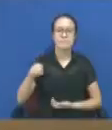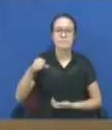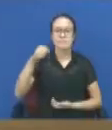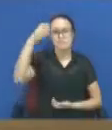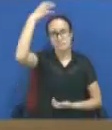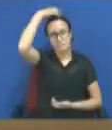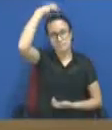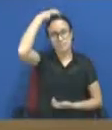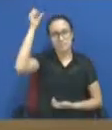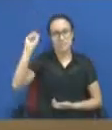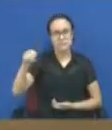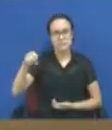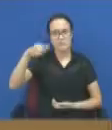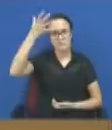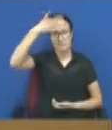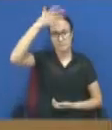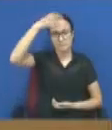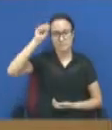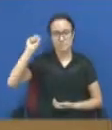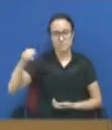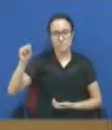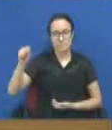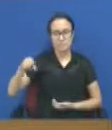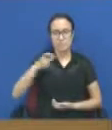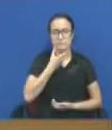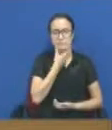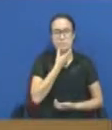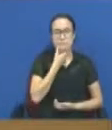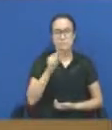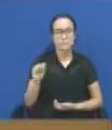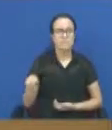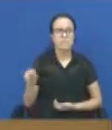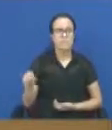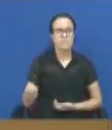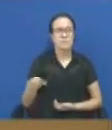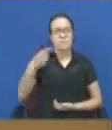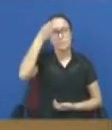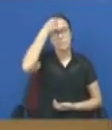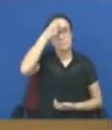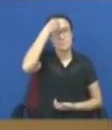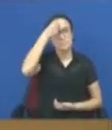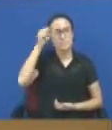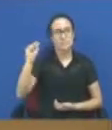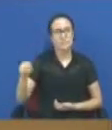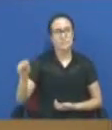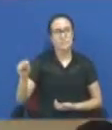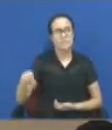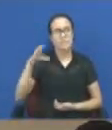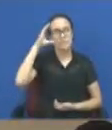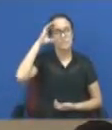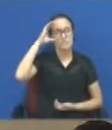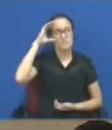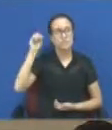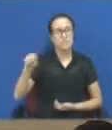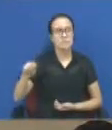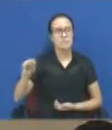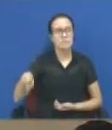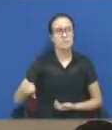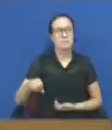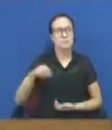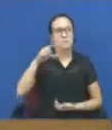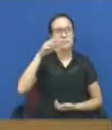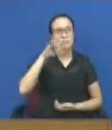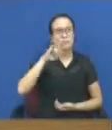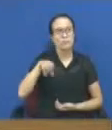Sim. Érica Tanque. Sim, excelência. Érica Monteiro. Sim. Jorge Freitas. Sim. José Couto. Sim. José